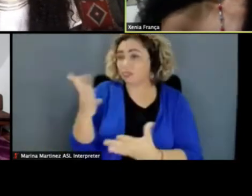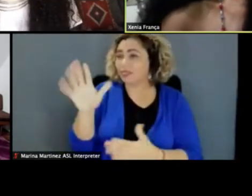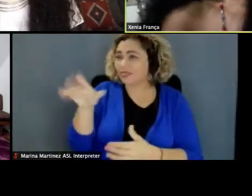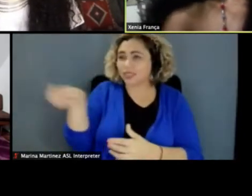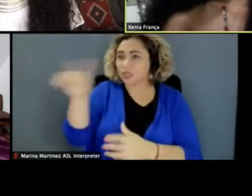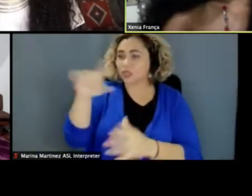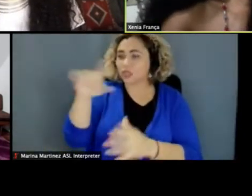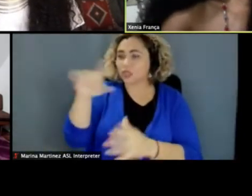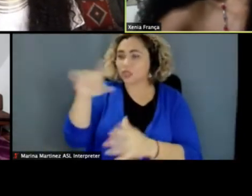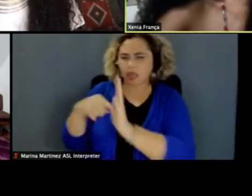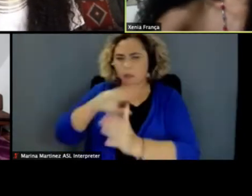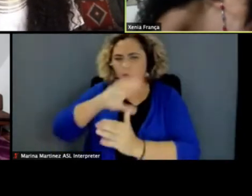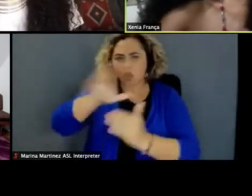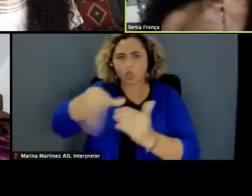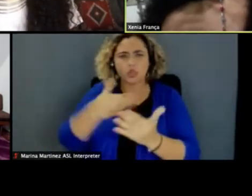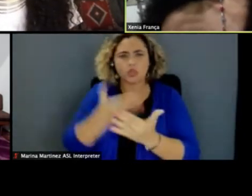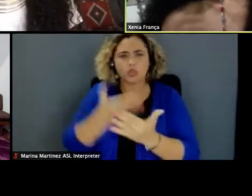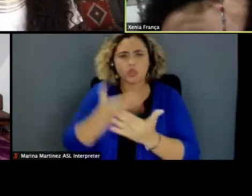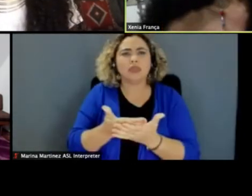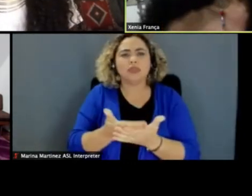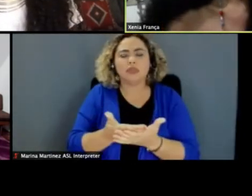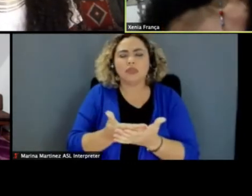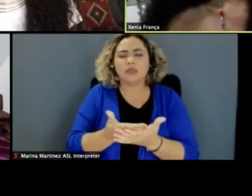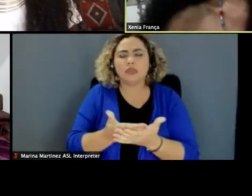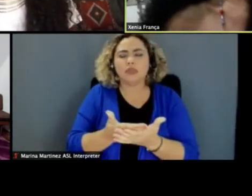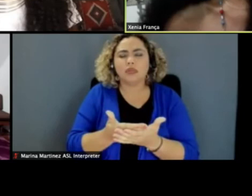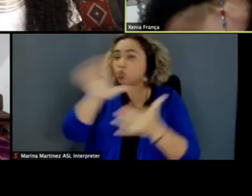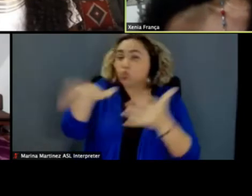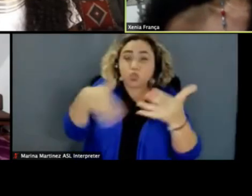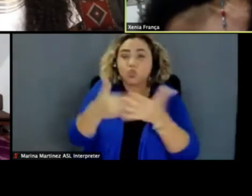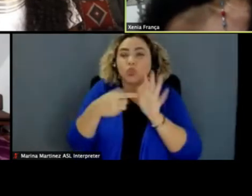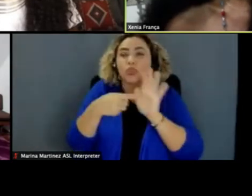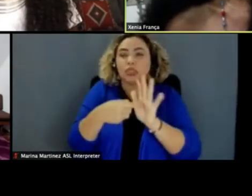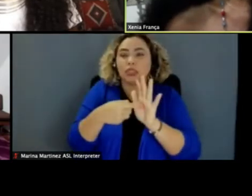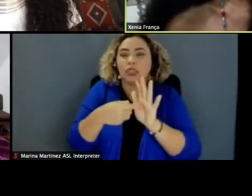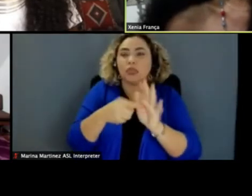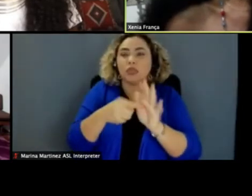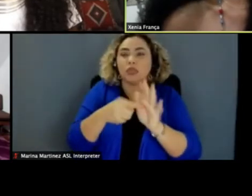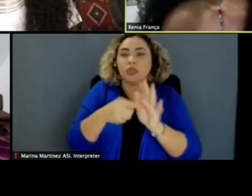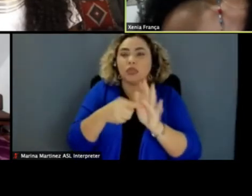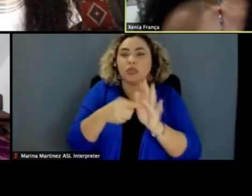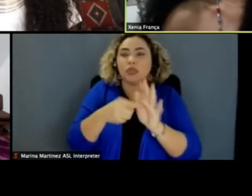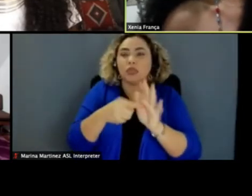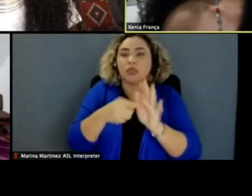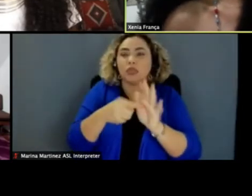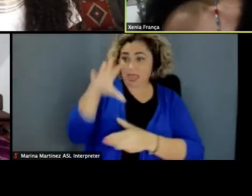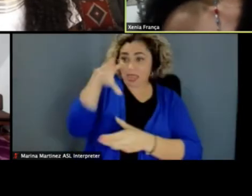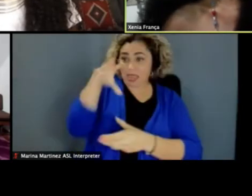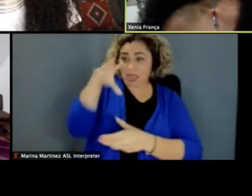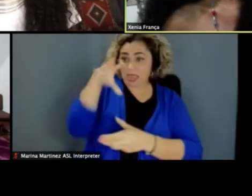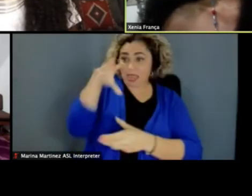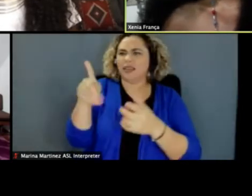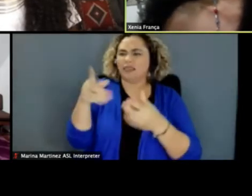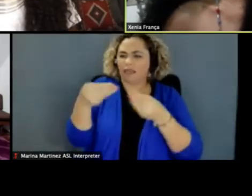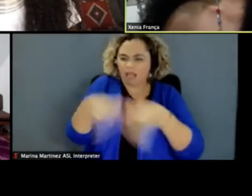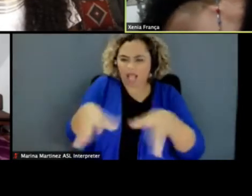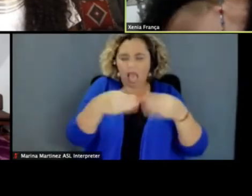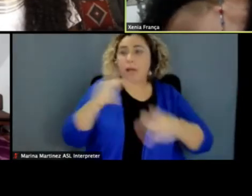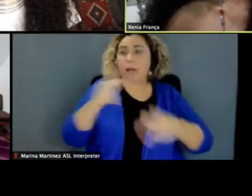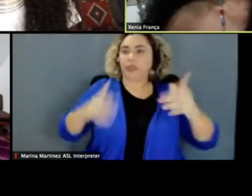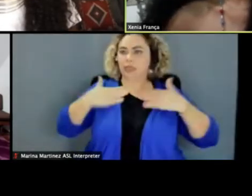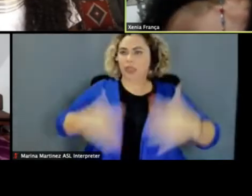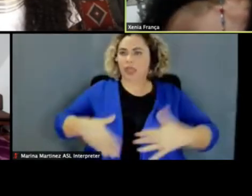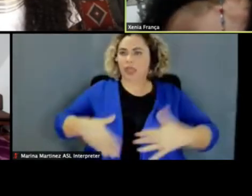e absolutamente tudo que existe na cultura brasileira em detrimento do corpo negro.